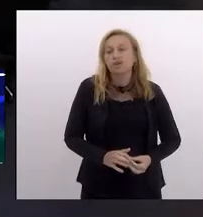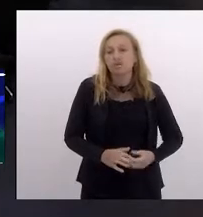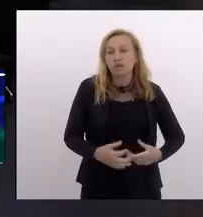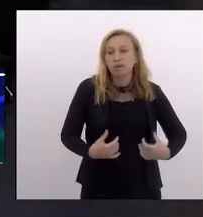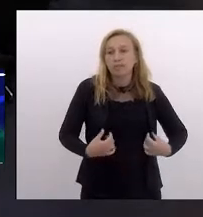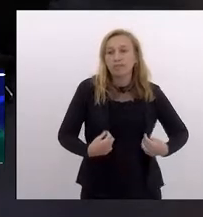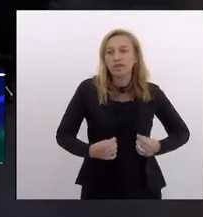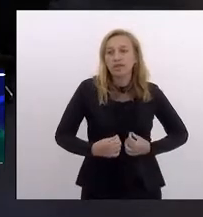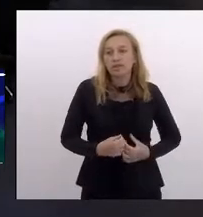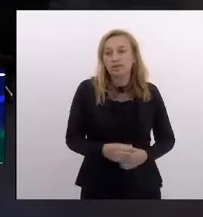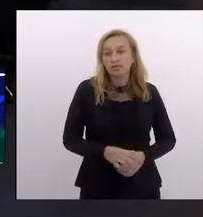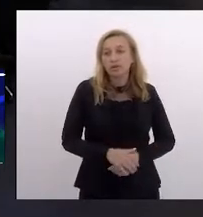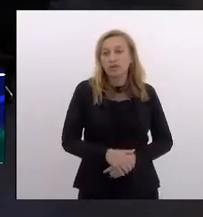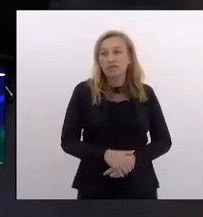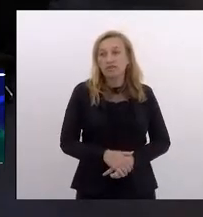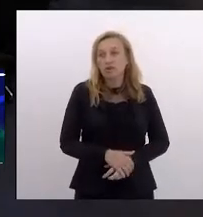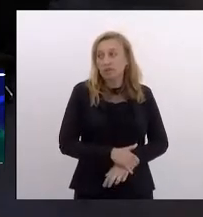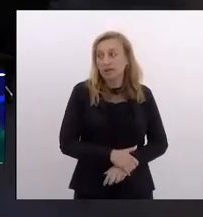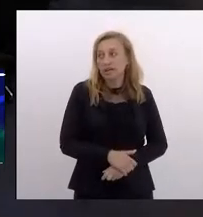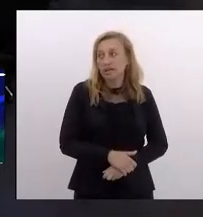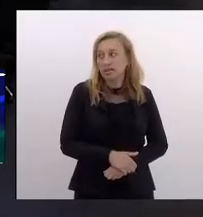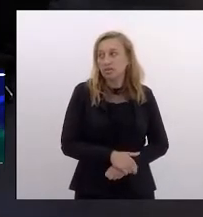E aí